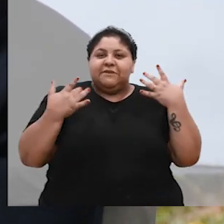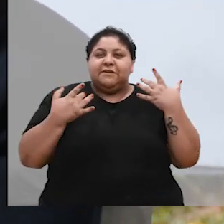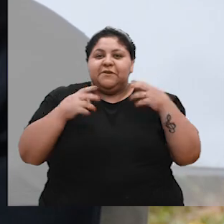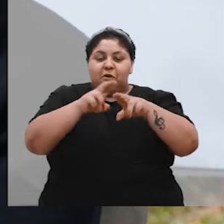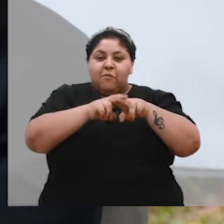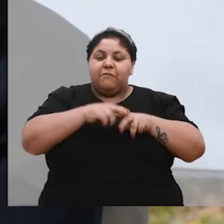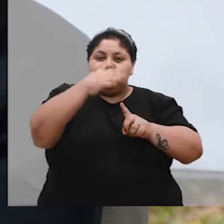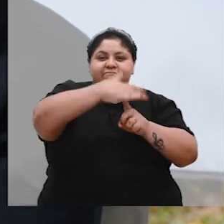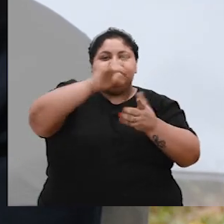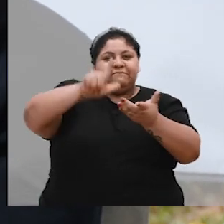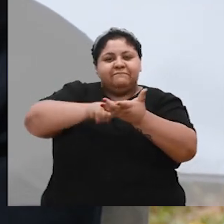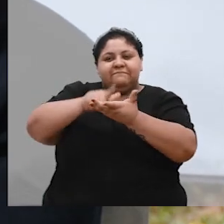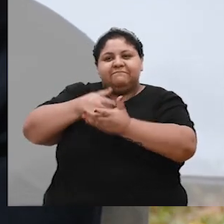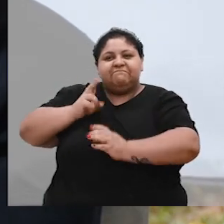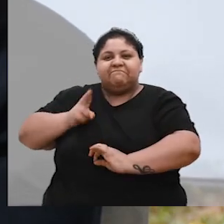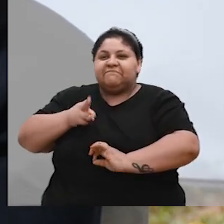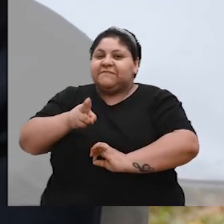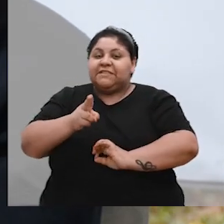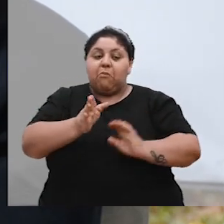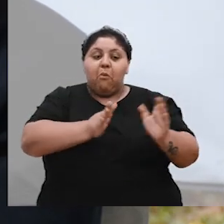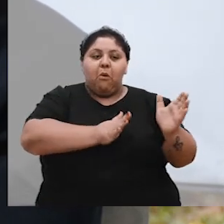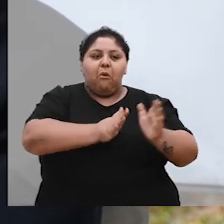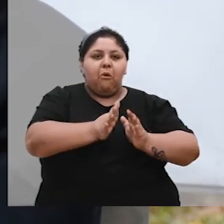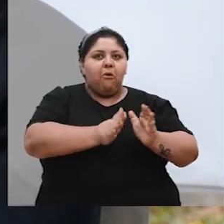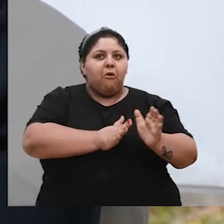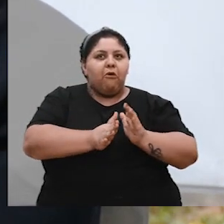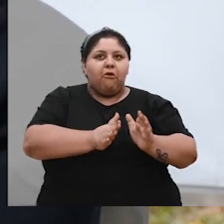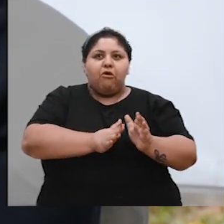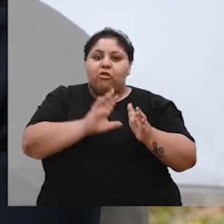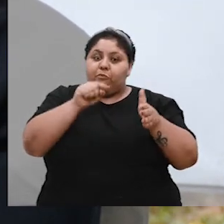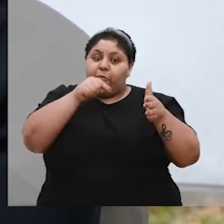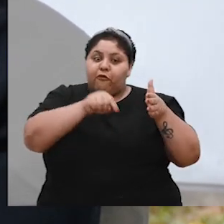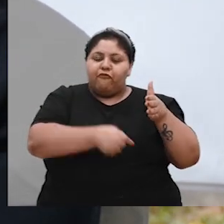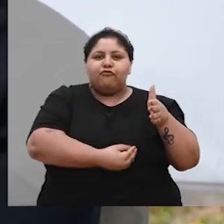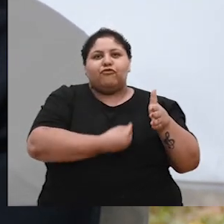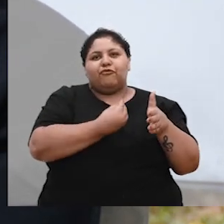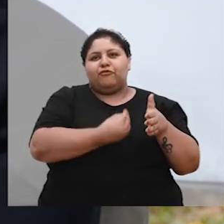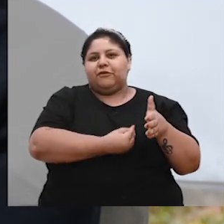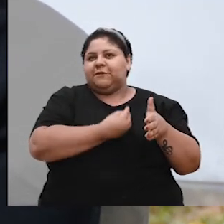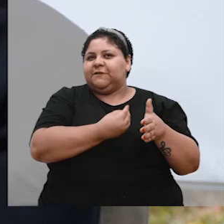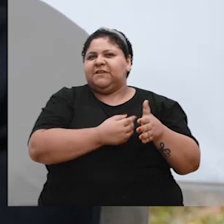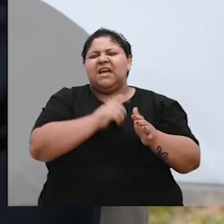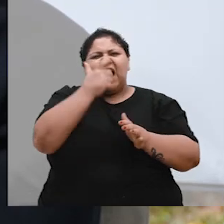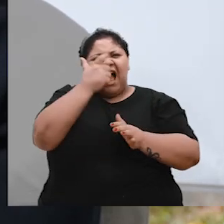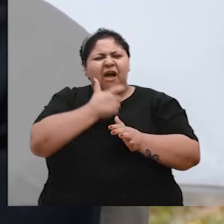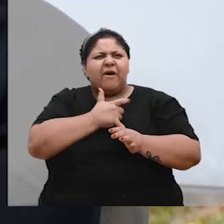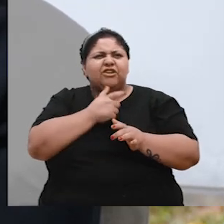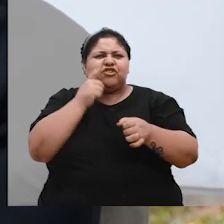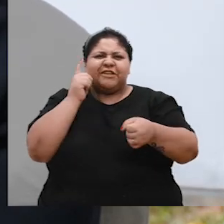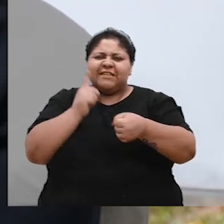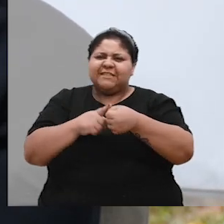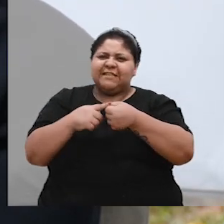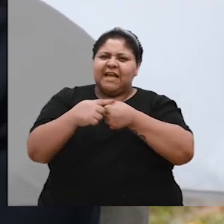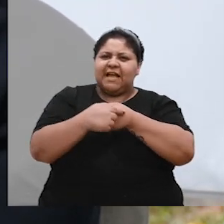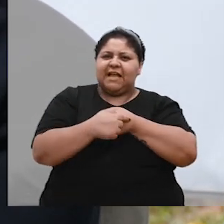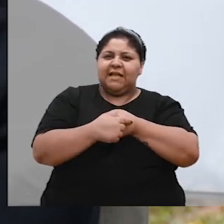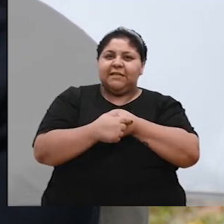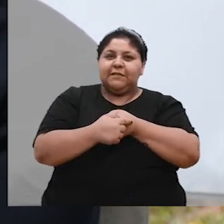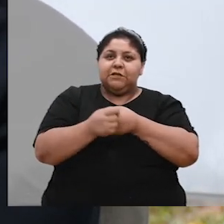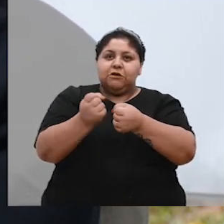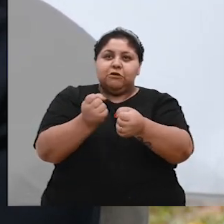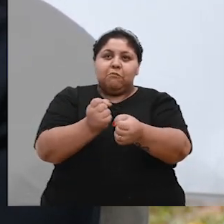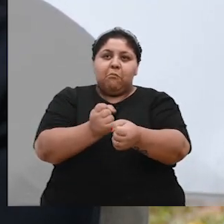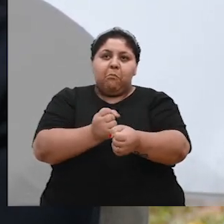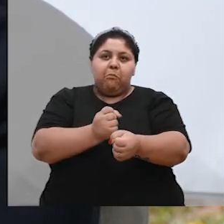que a Feira do Livro é sempre um período de intensa vida, um pulsar. Eu acho que a cidade